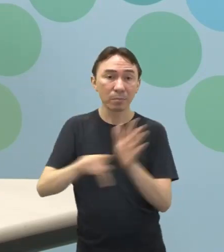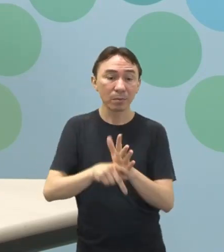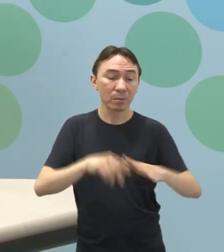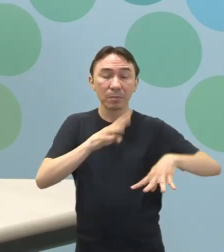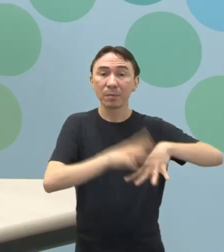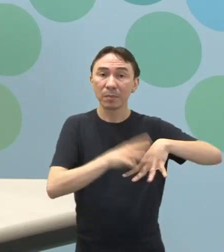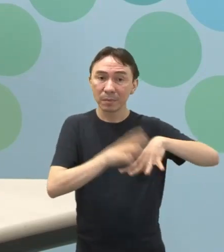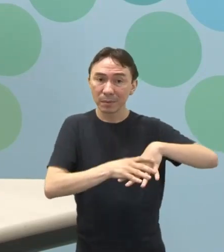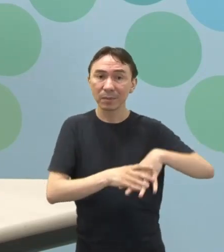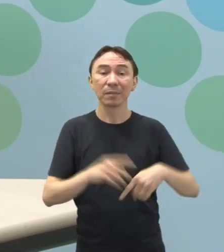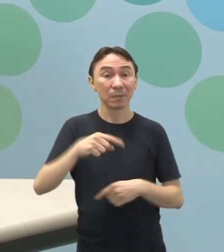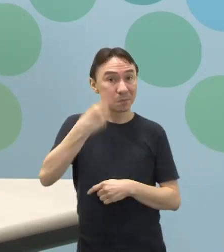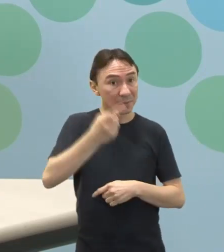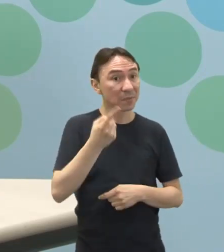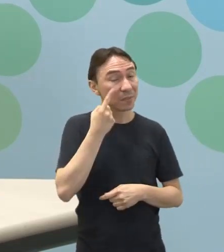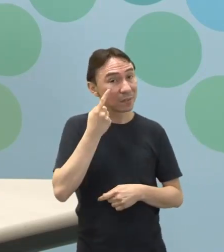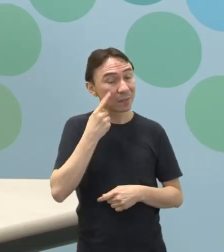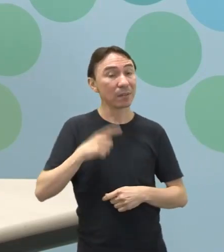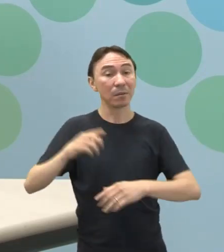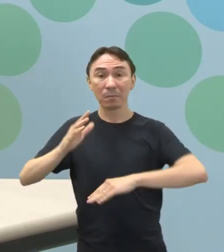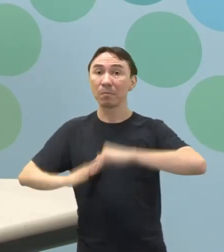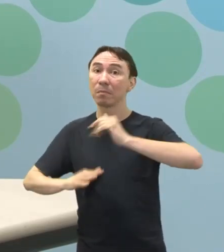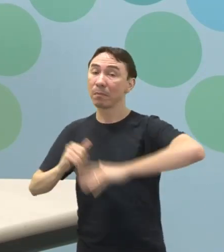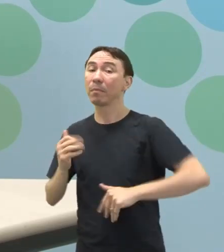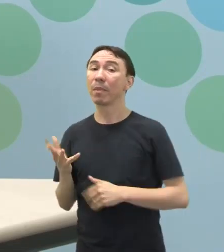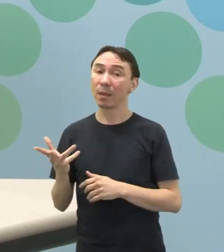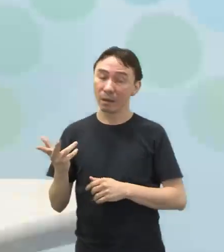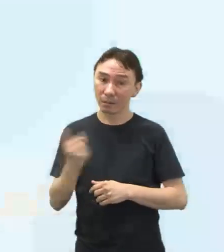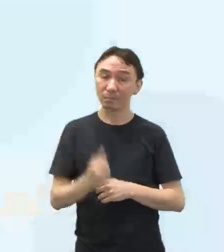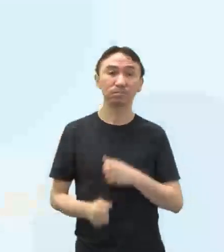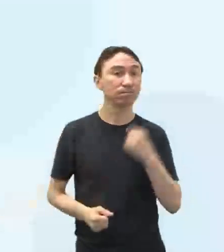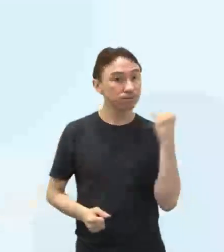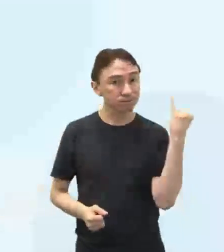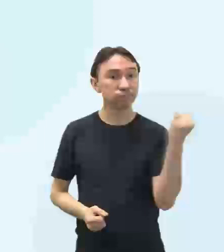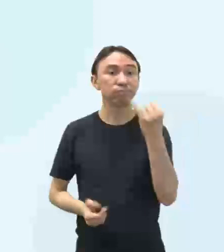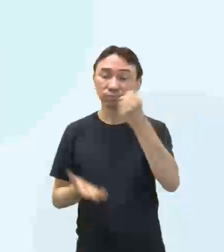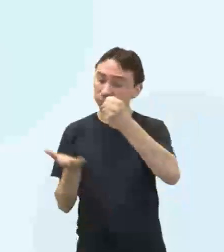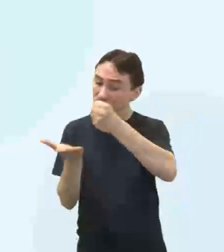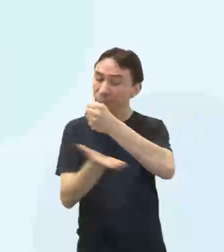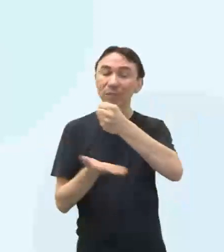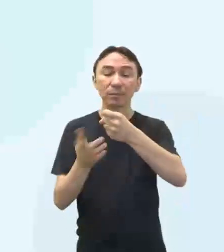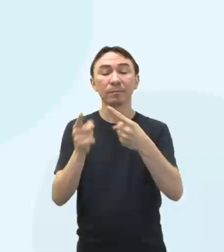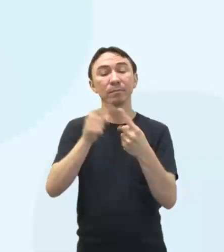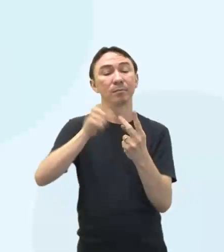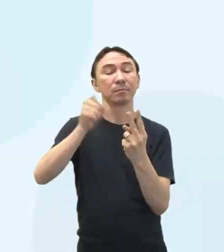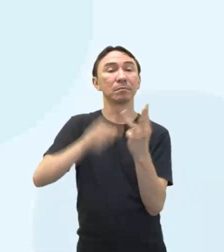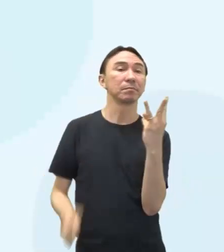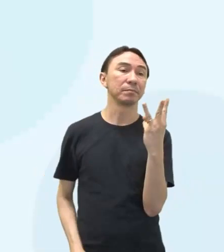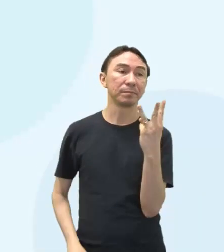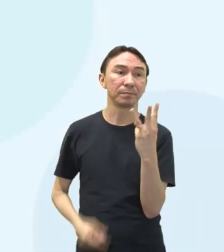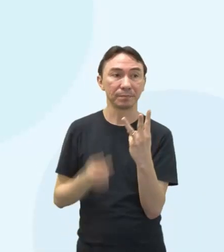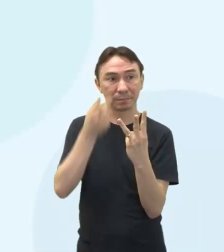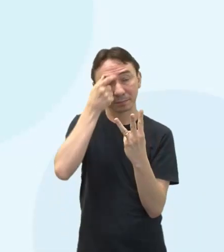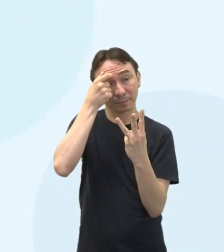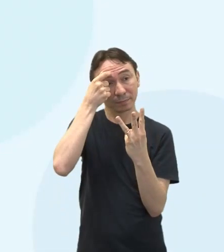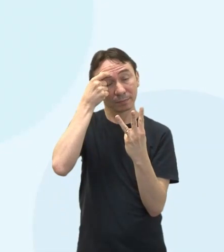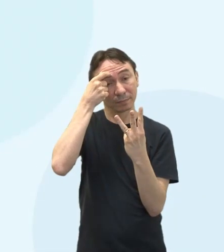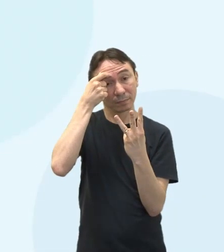no próximo slide 3 habilidades aí que são consideradas importantíssimas ok